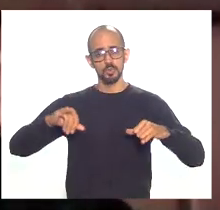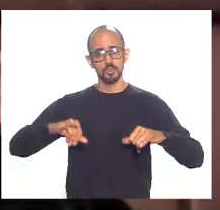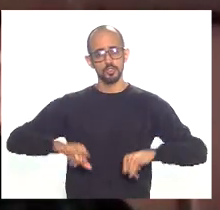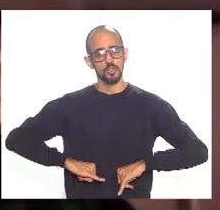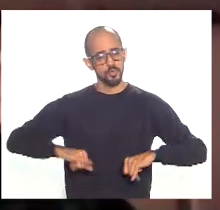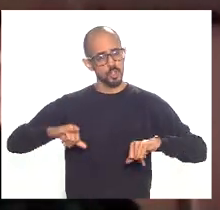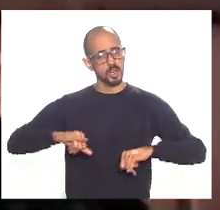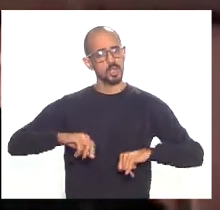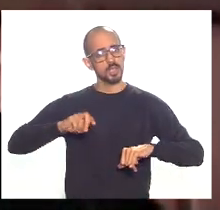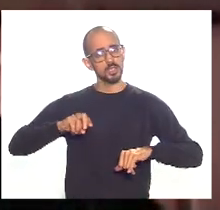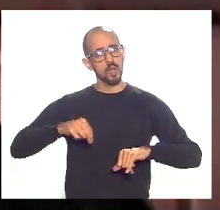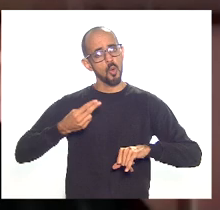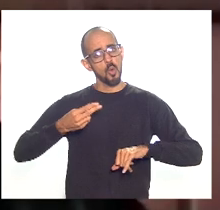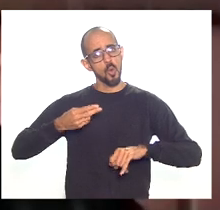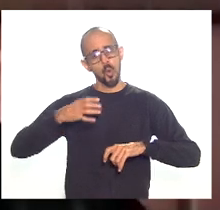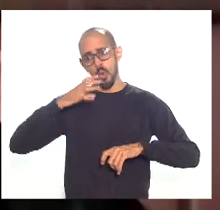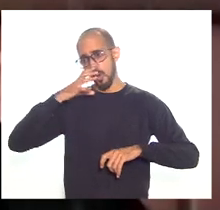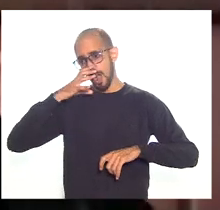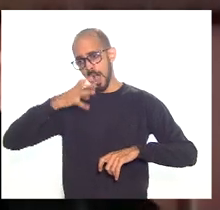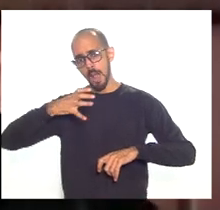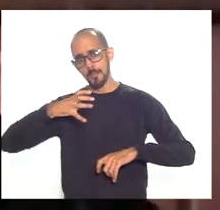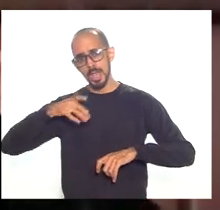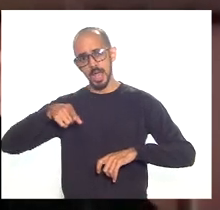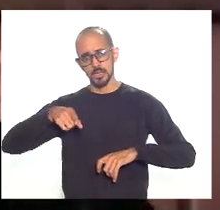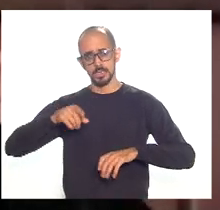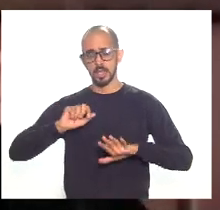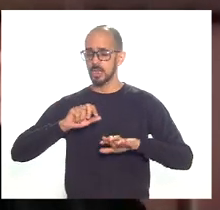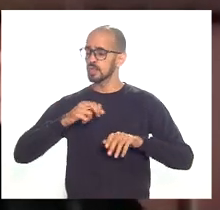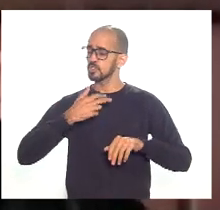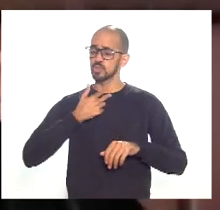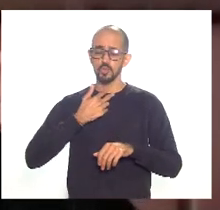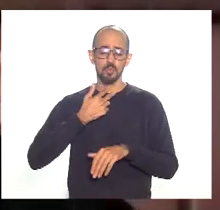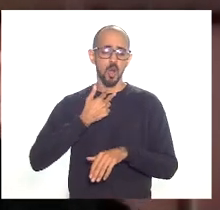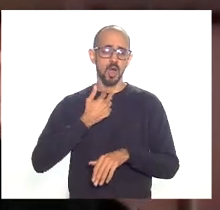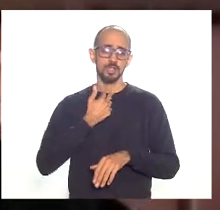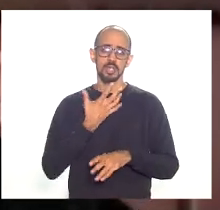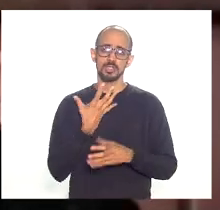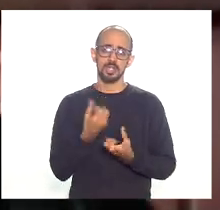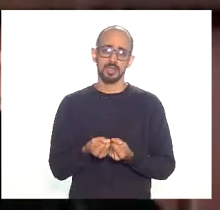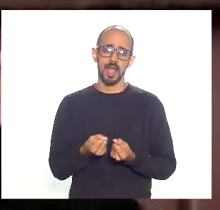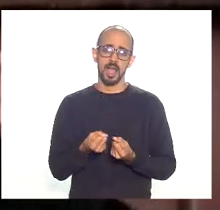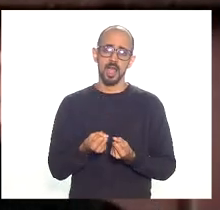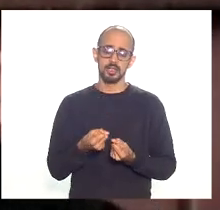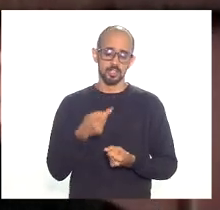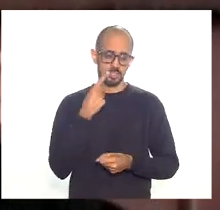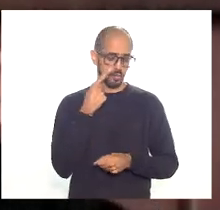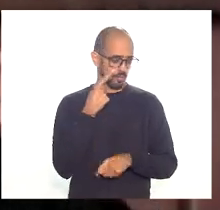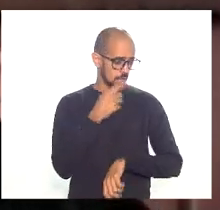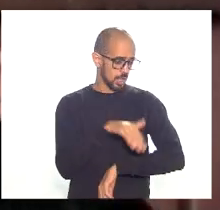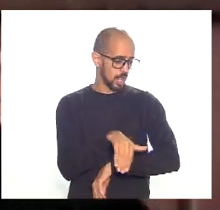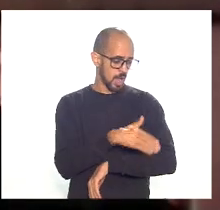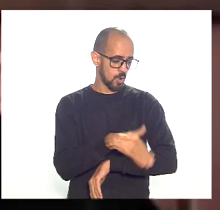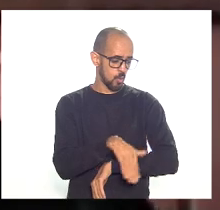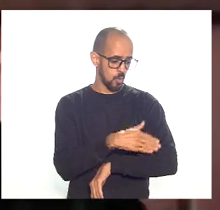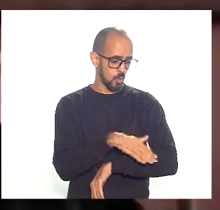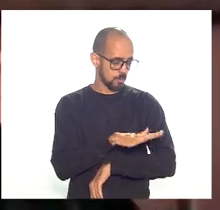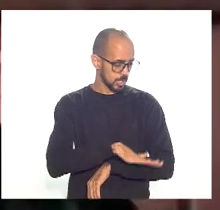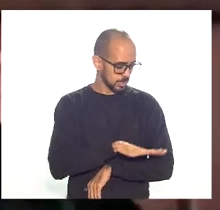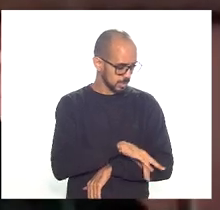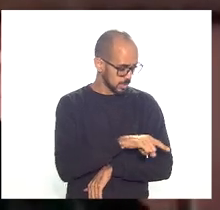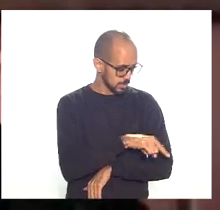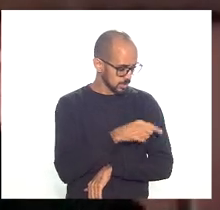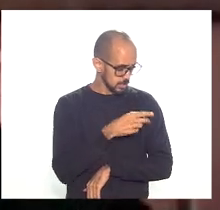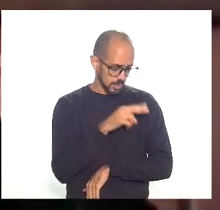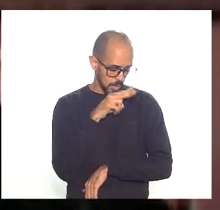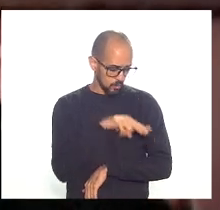curar essa sociedade, nos curarmos também. É inadmissível que a gente passe na rua por uma criança e não a veja como